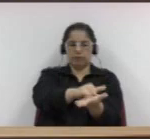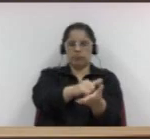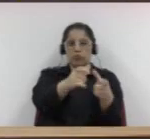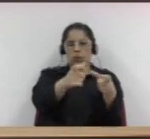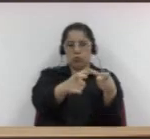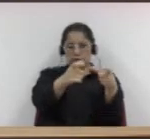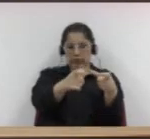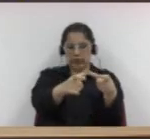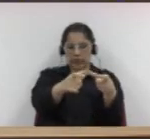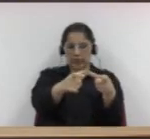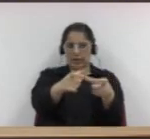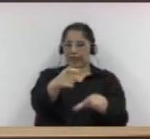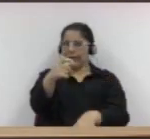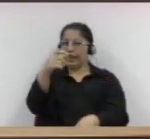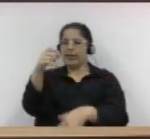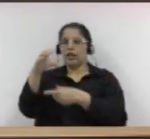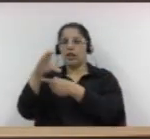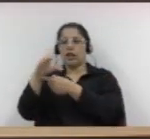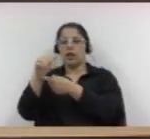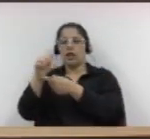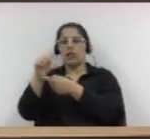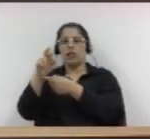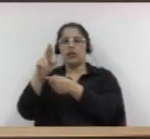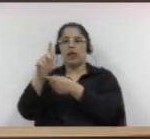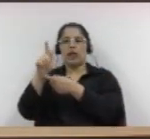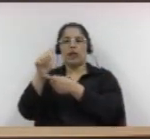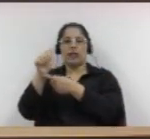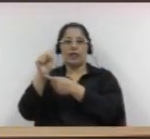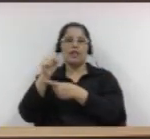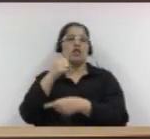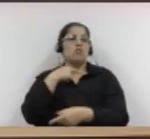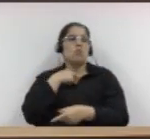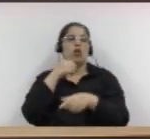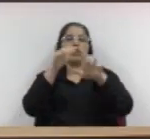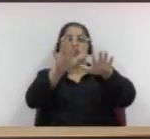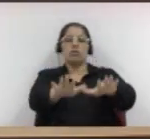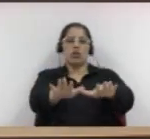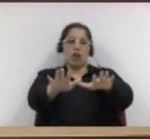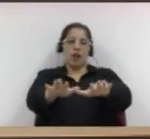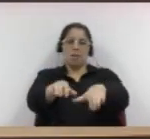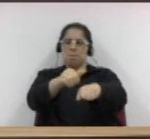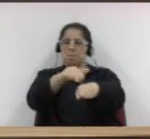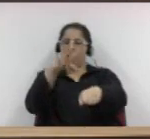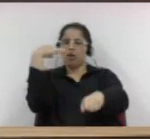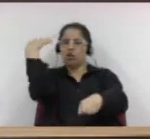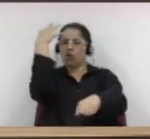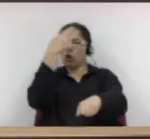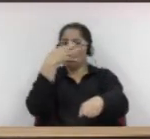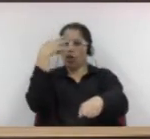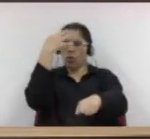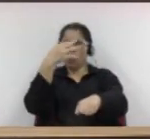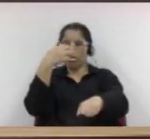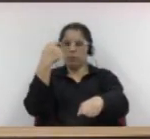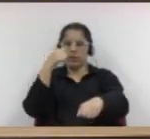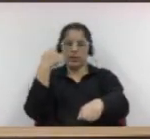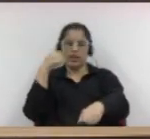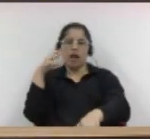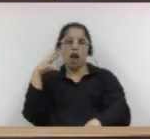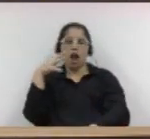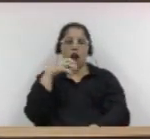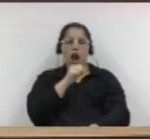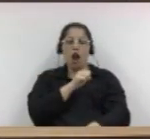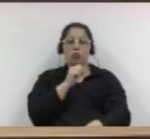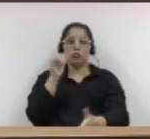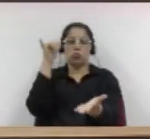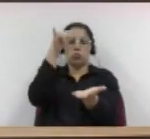cargas, ele não pode ficar lá mais do que 4 horas. Ele tem que decolar ele tem que ir para